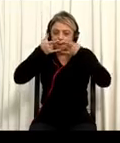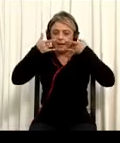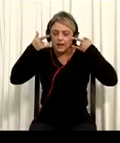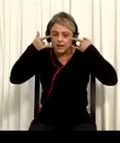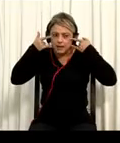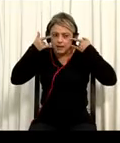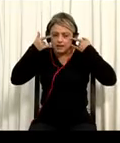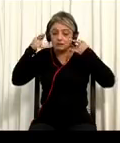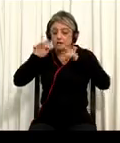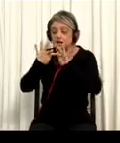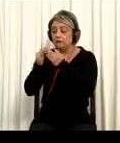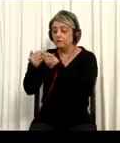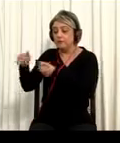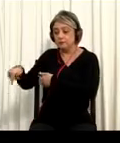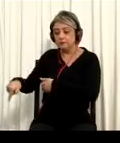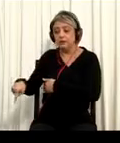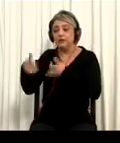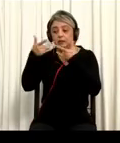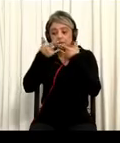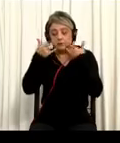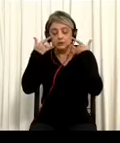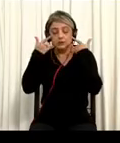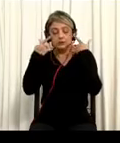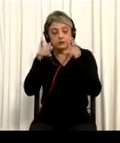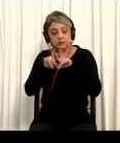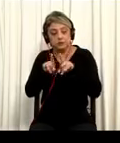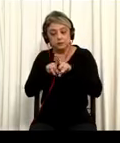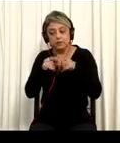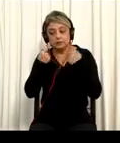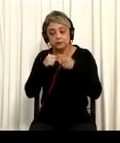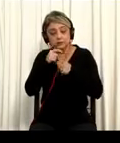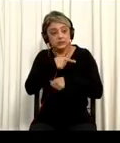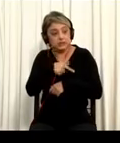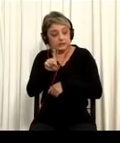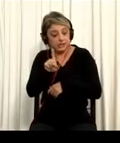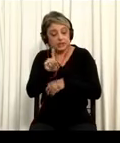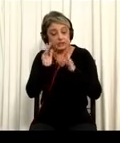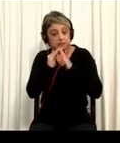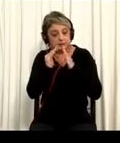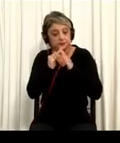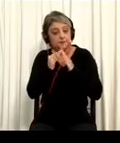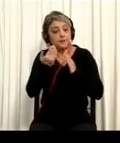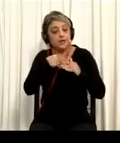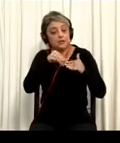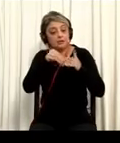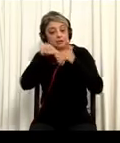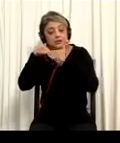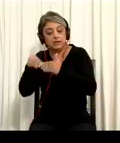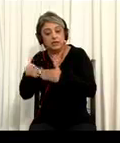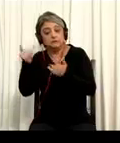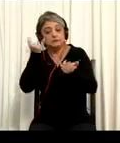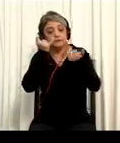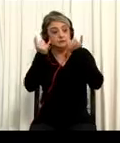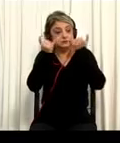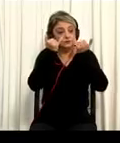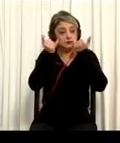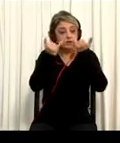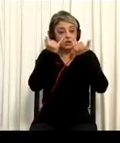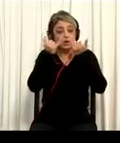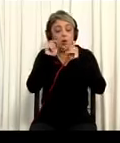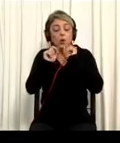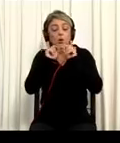aquela família está se protegendo, se precisarem sair de casa. A gente leva um informativo sobre o